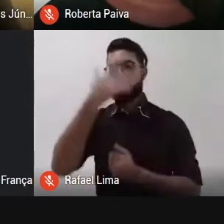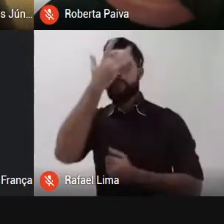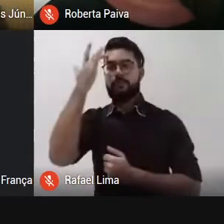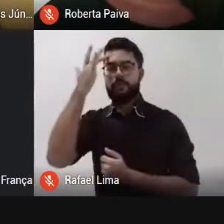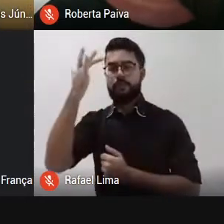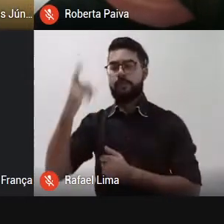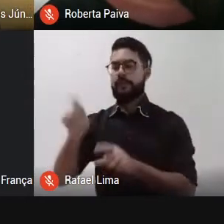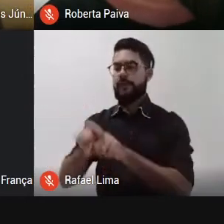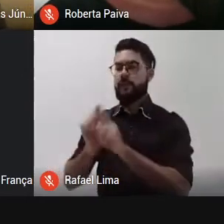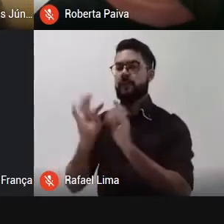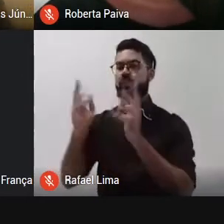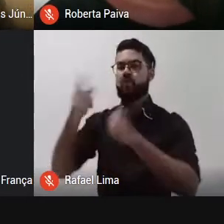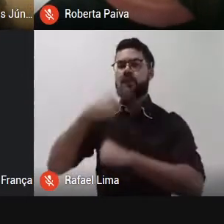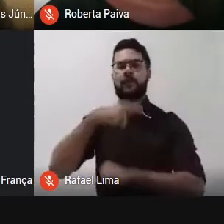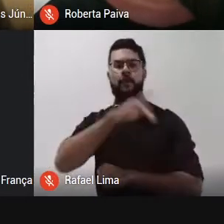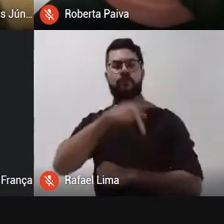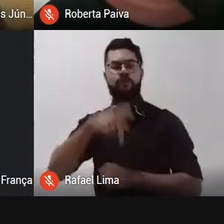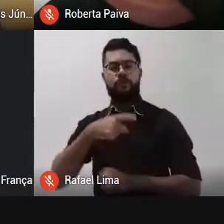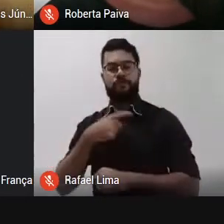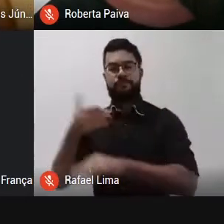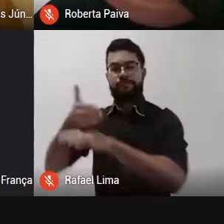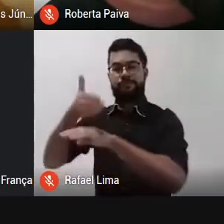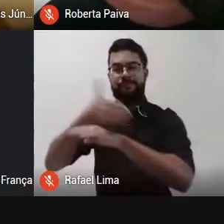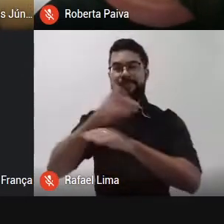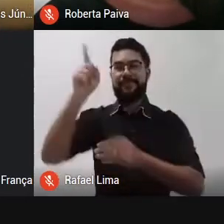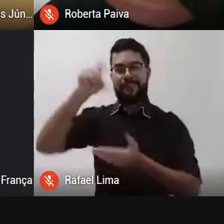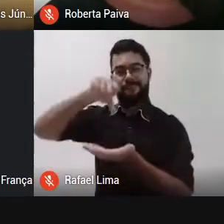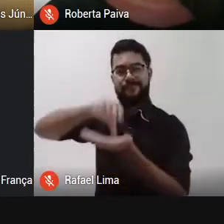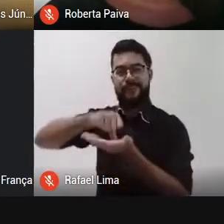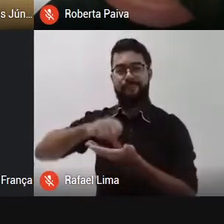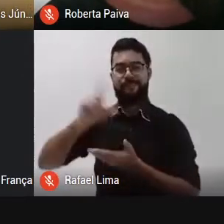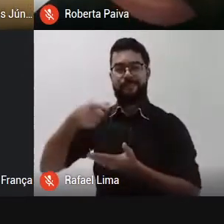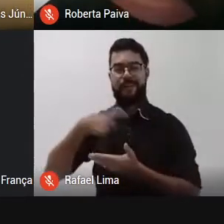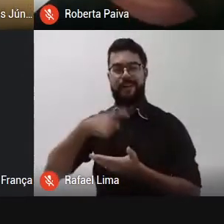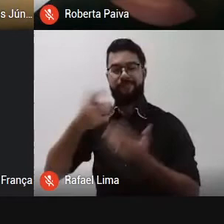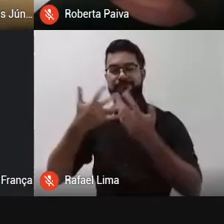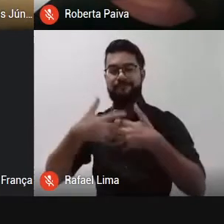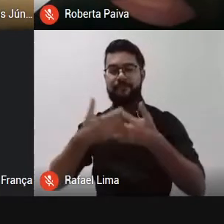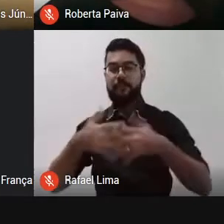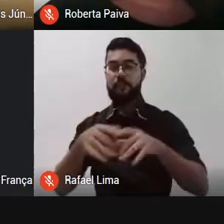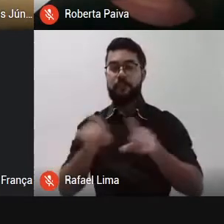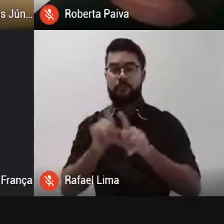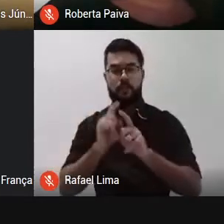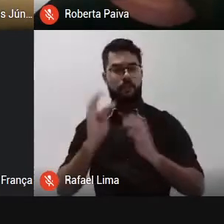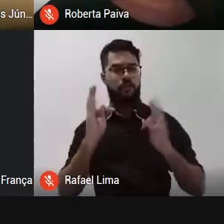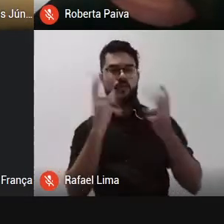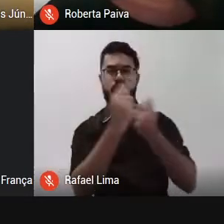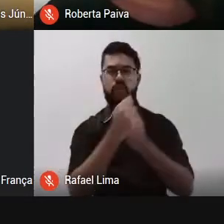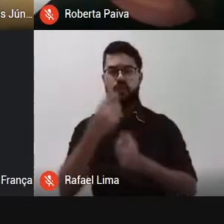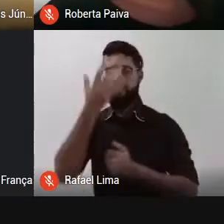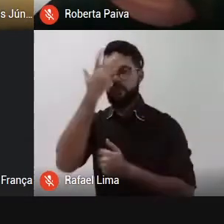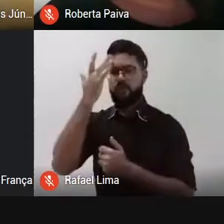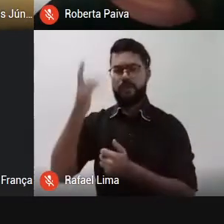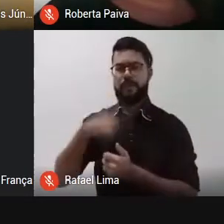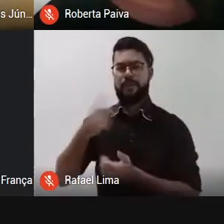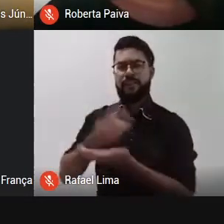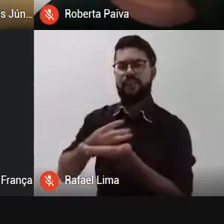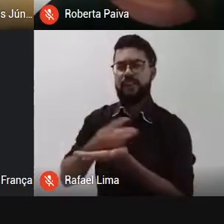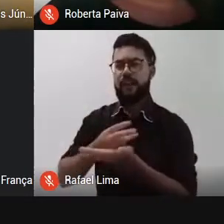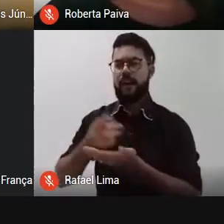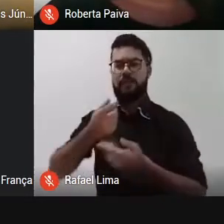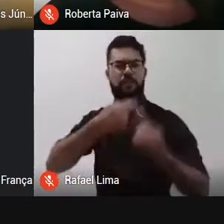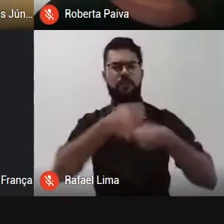fazem o IF Princesa Isabel, e também os terceirizados, a parte administrativa, né, eu tenho um grande orgulho de lecionar lá,